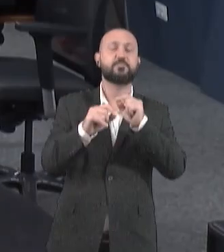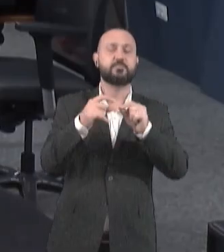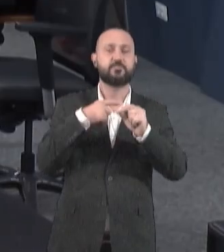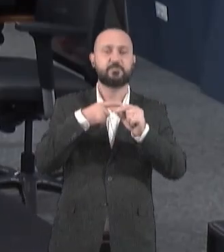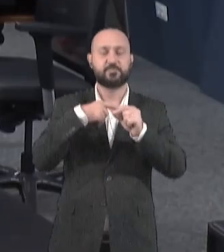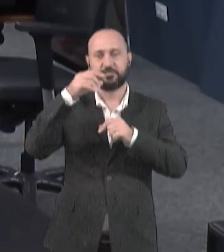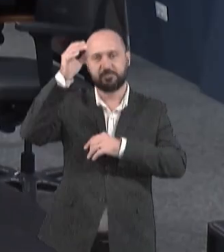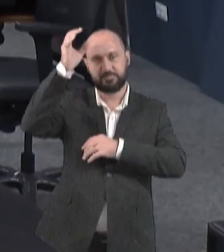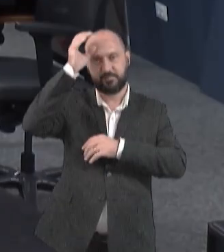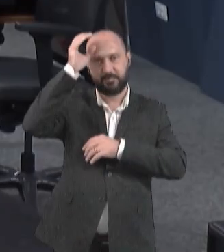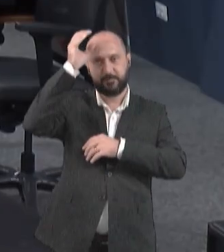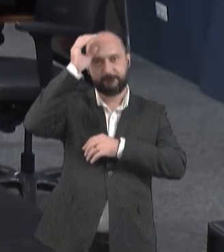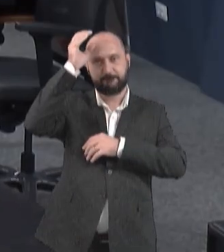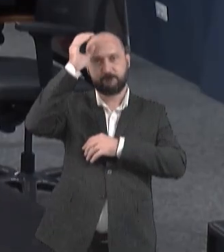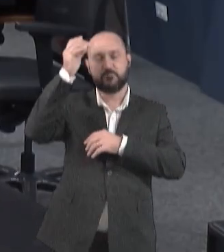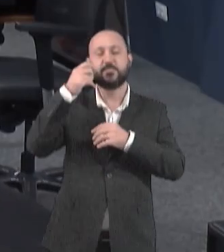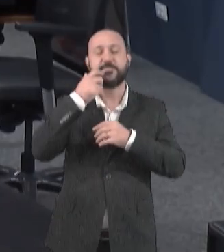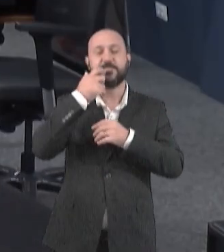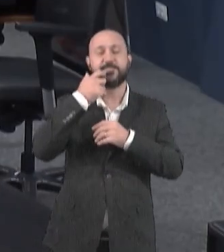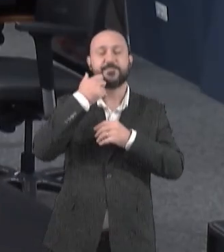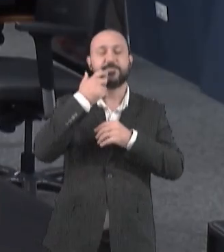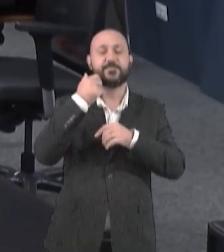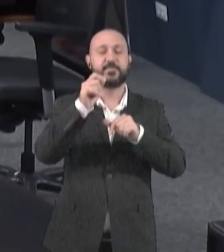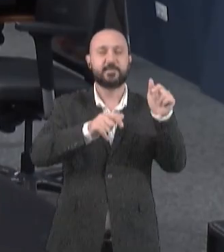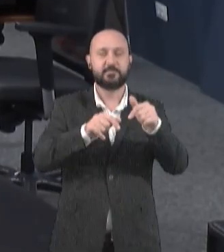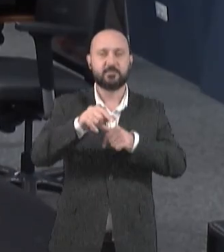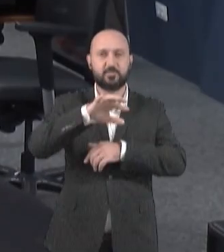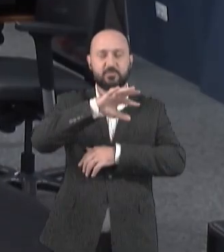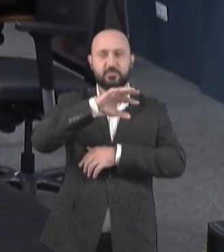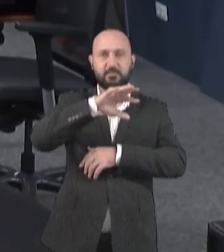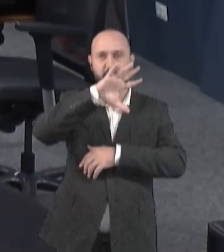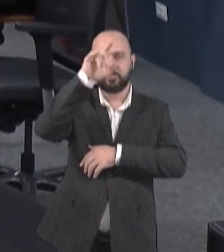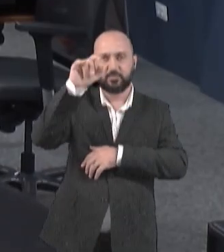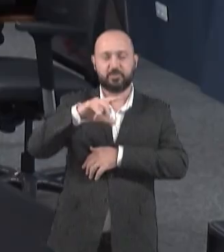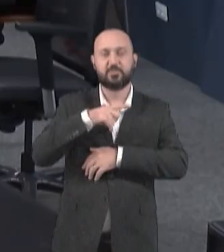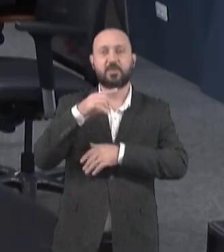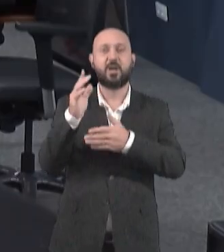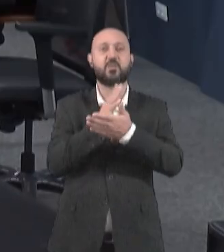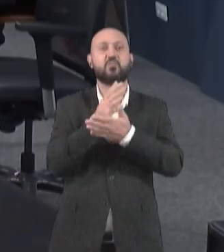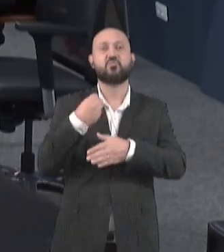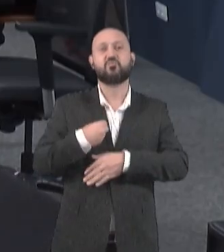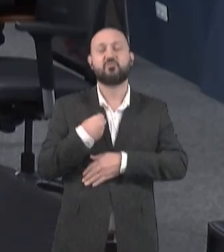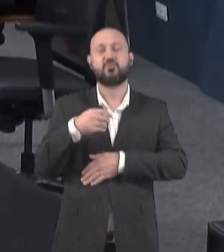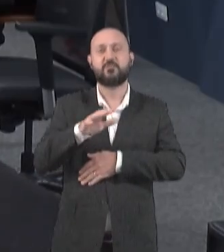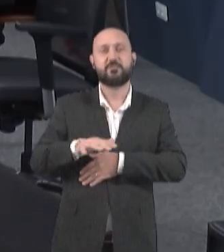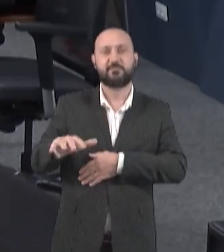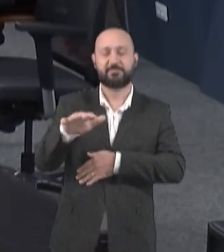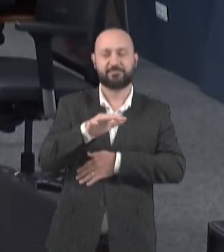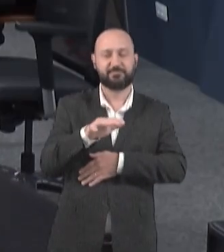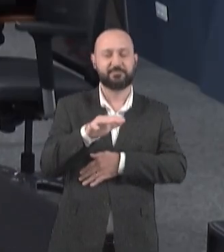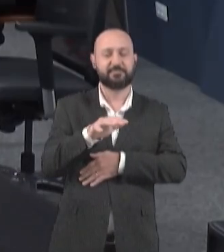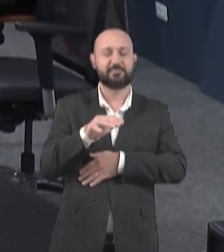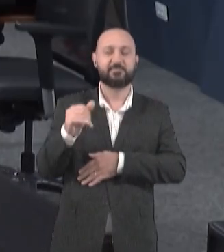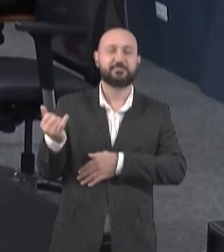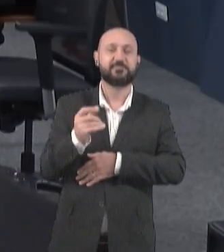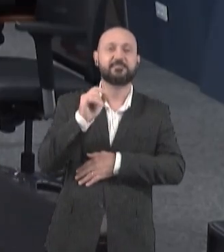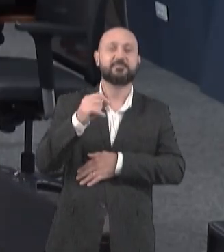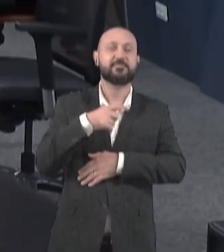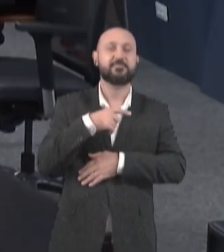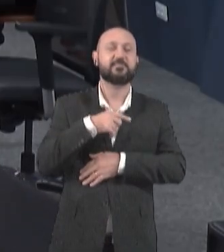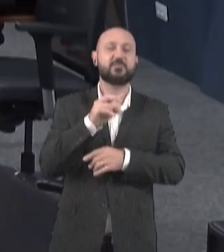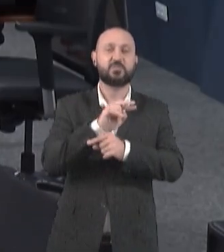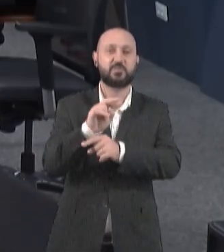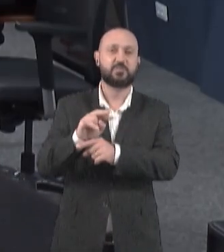haja conscientização das pessoas do sul mato-grossense, né, mesmo para quem não vive nesse bioma, da importância